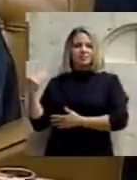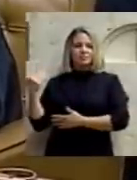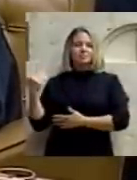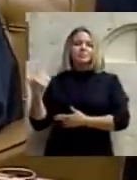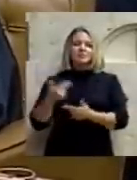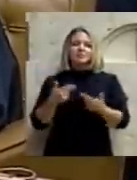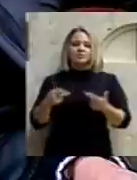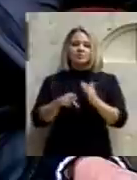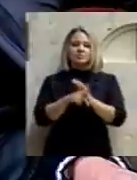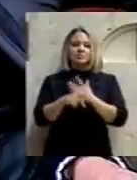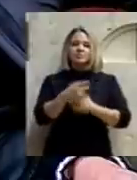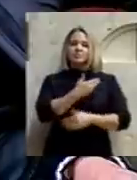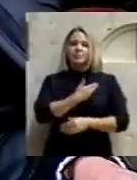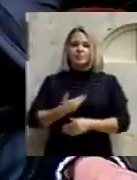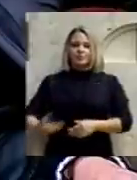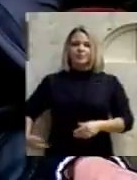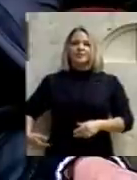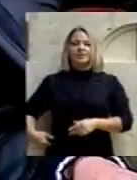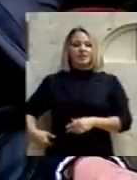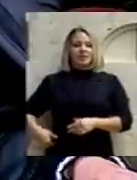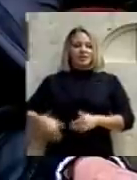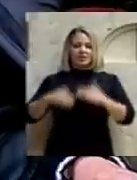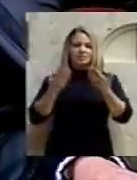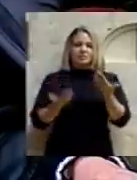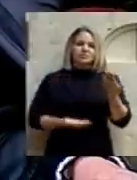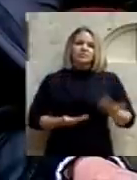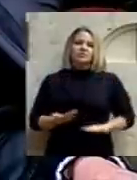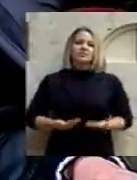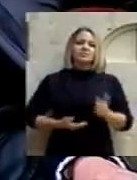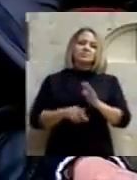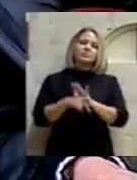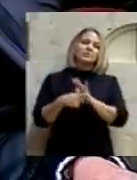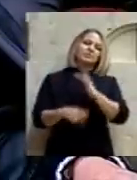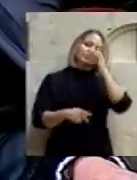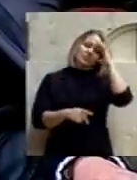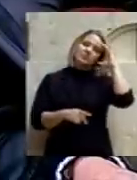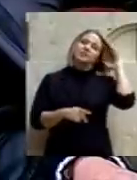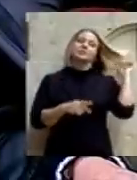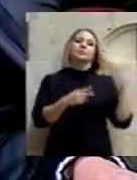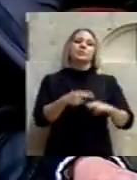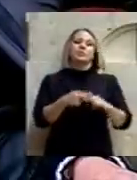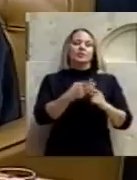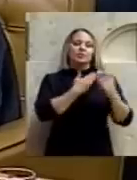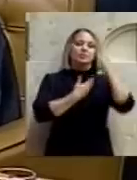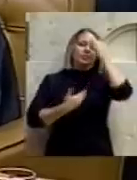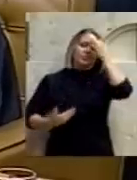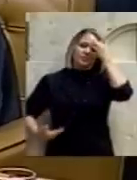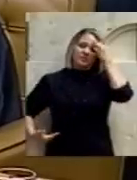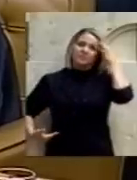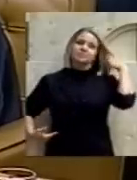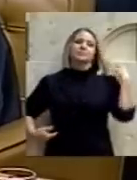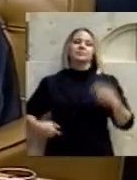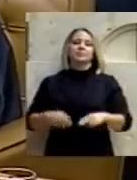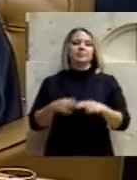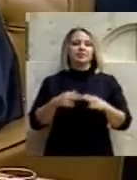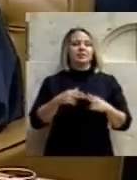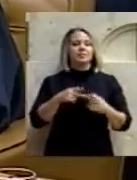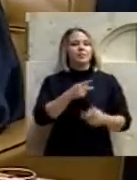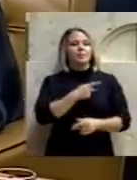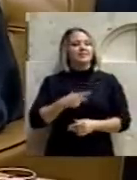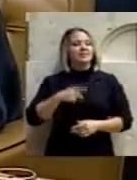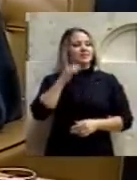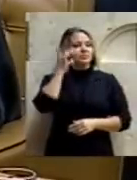coisa pública e da subserviência à ética do poder por parte do nosso chefe supremo, a presidente Dilma